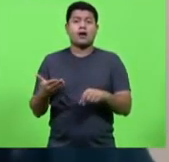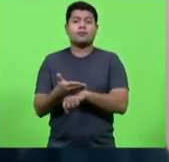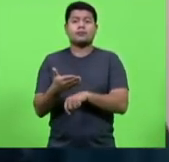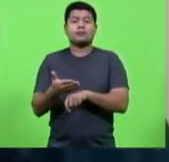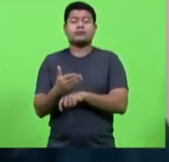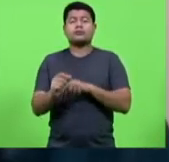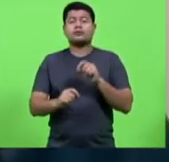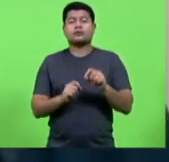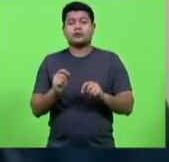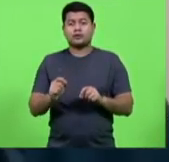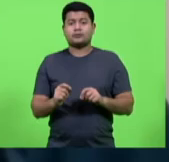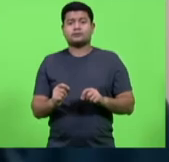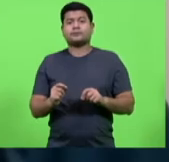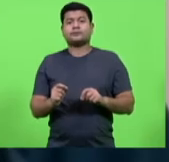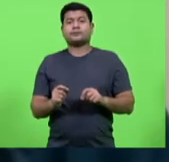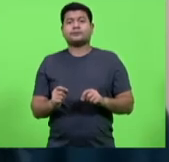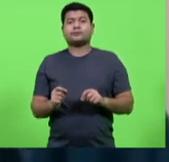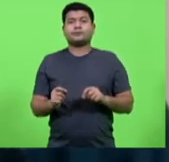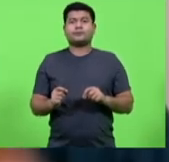cerca de